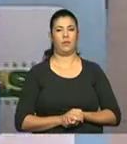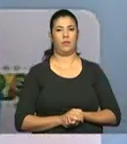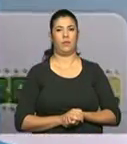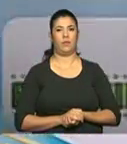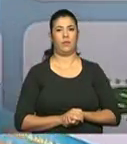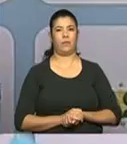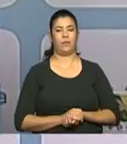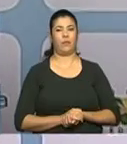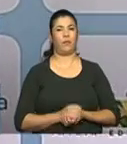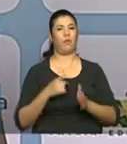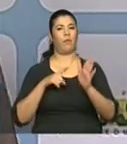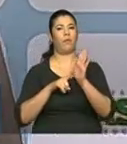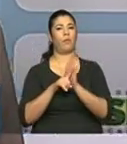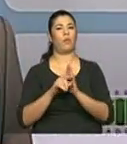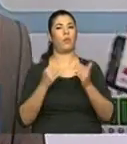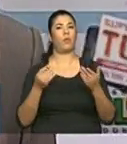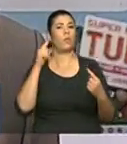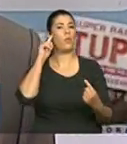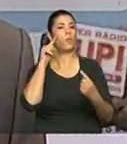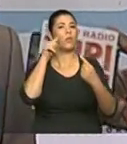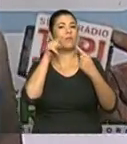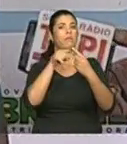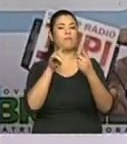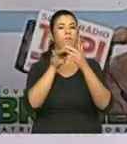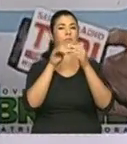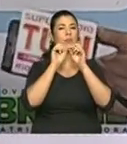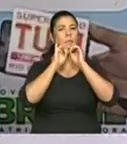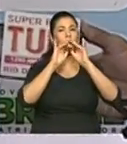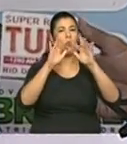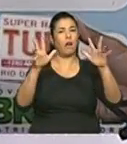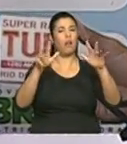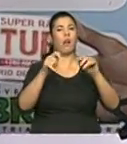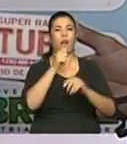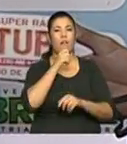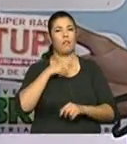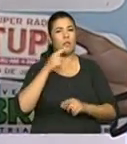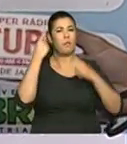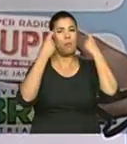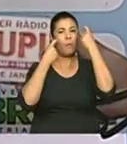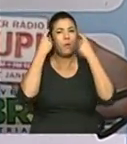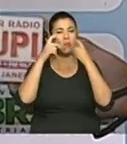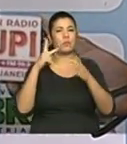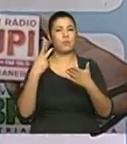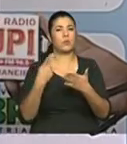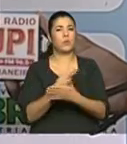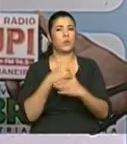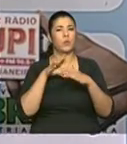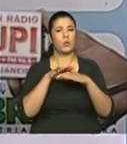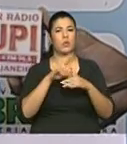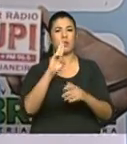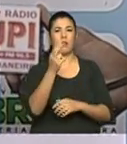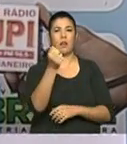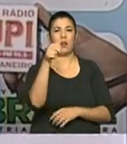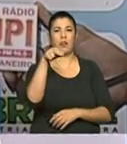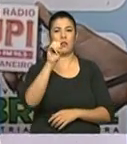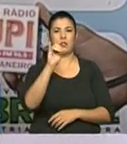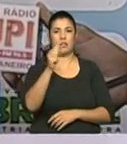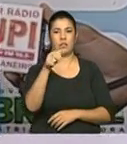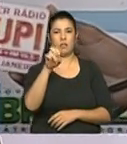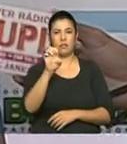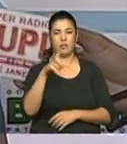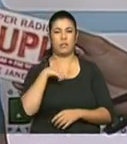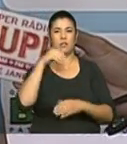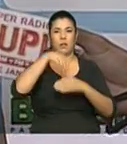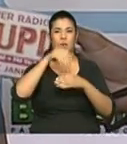Ministro, qual é o objetivo, então, dessa campanha? Ainda é preocupante a incidência de hanseníase no país? Sim, muito embora